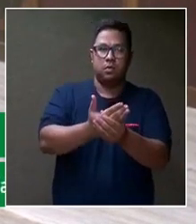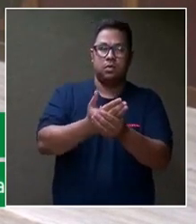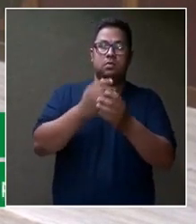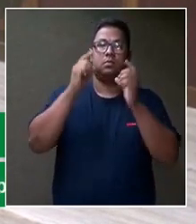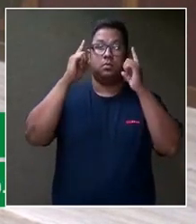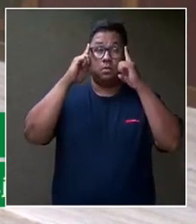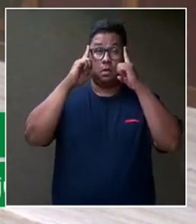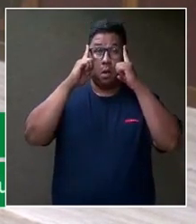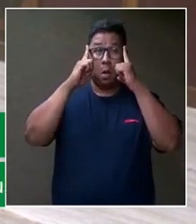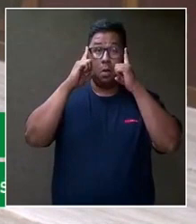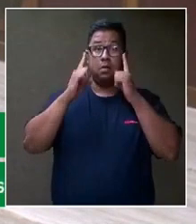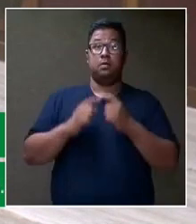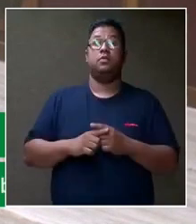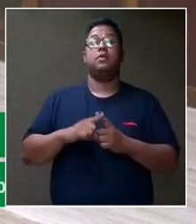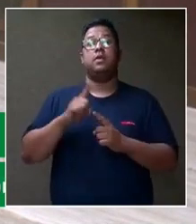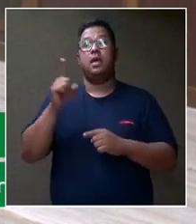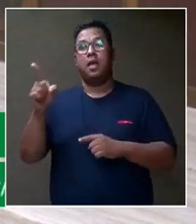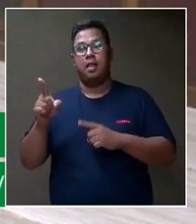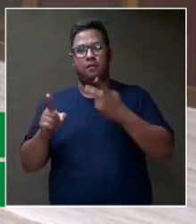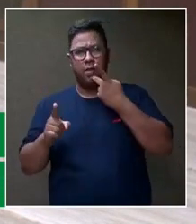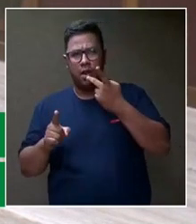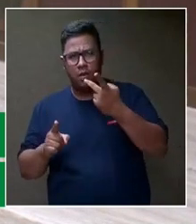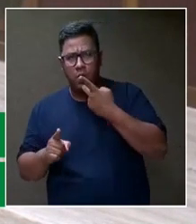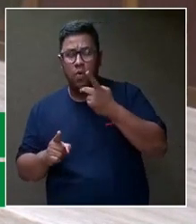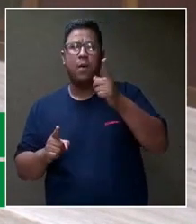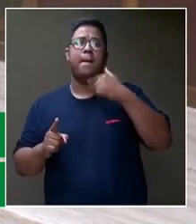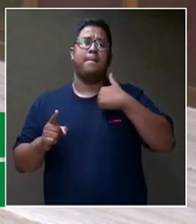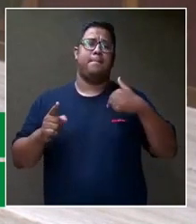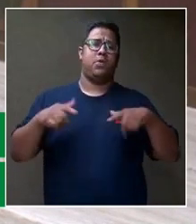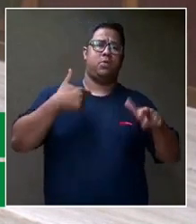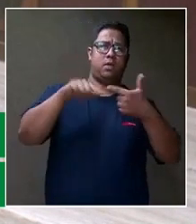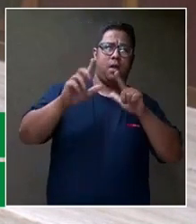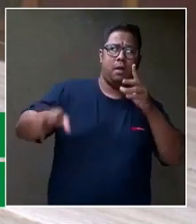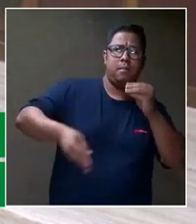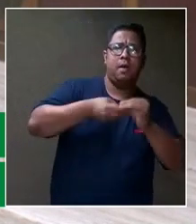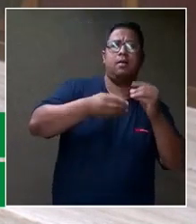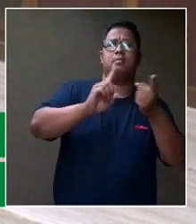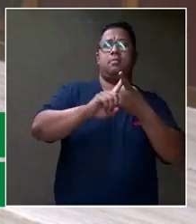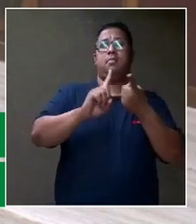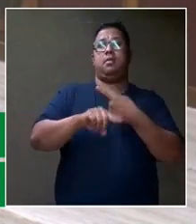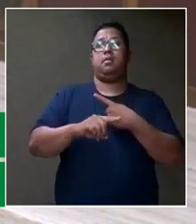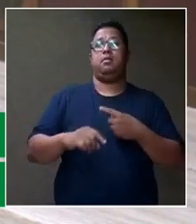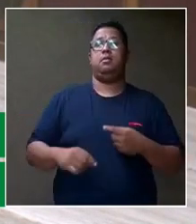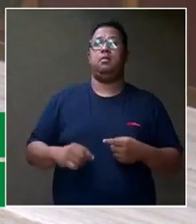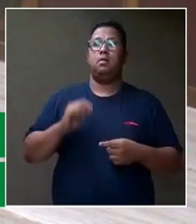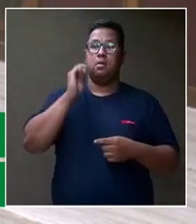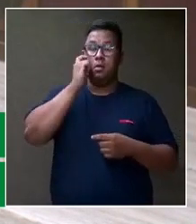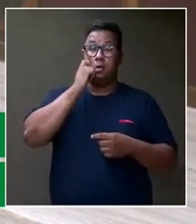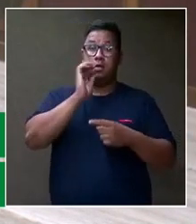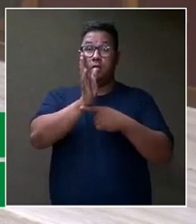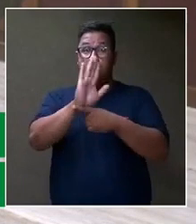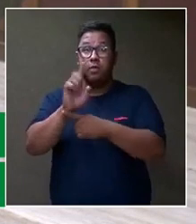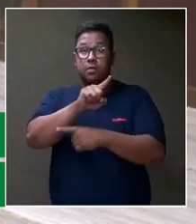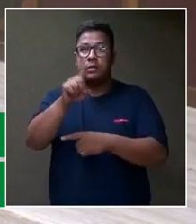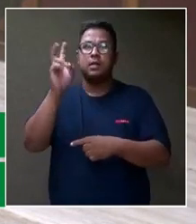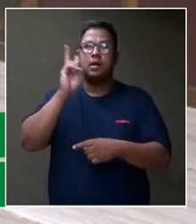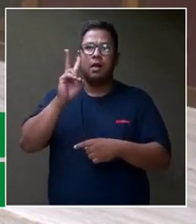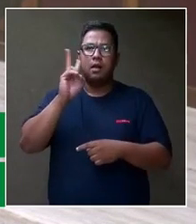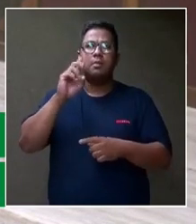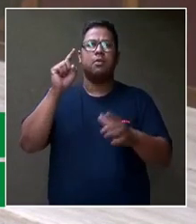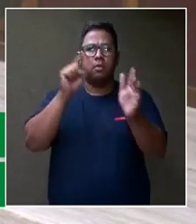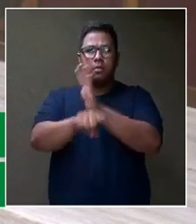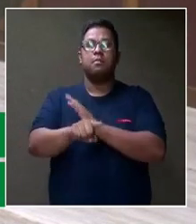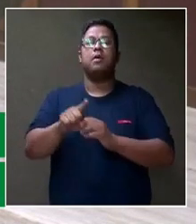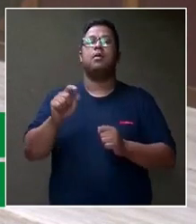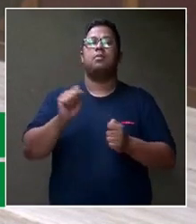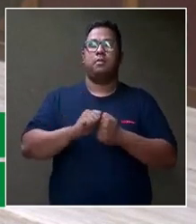cotejo, doutor, entre o que problema. Ela ele disse... Ele faz o trabalho dele, doutor, mas depois eu quero terminar o meu. Para colocar os vídeos, para ver se ela lembra que eu tenho